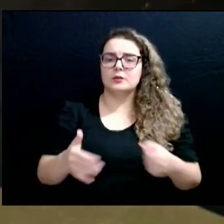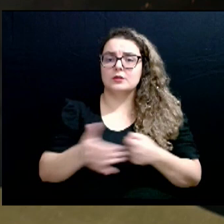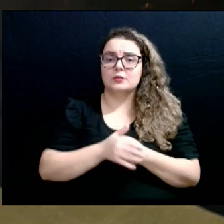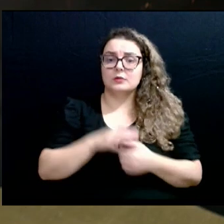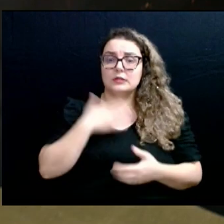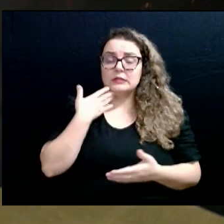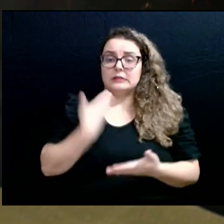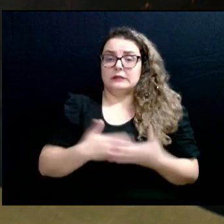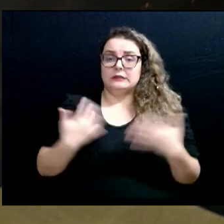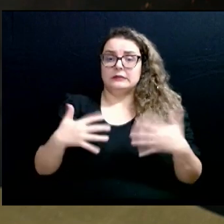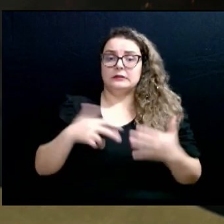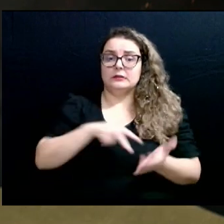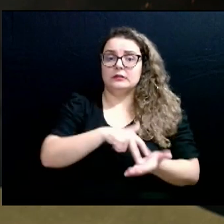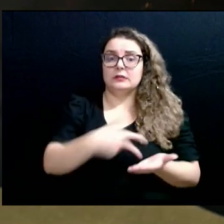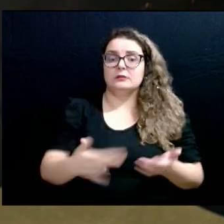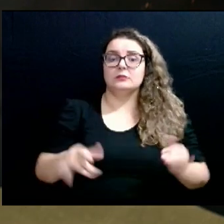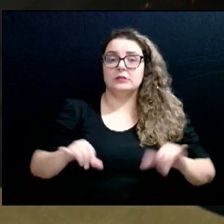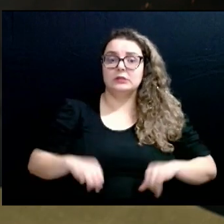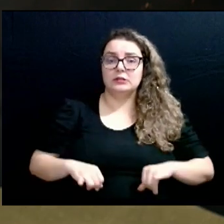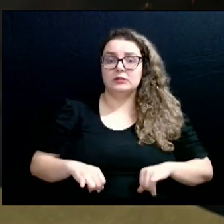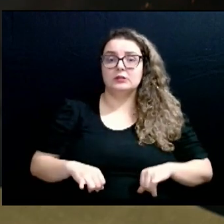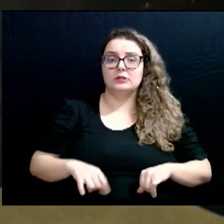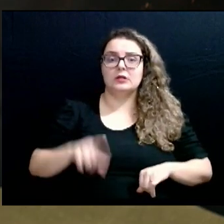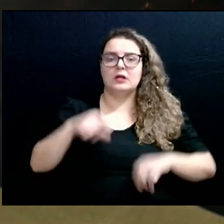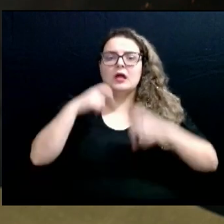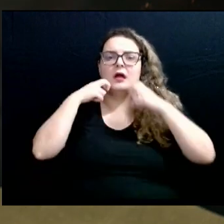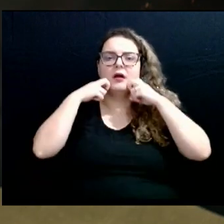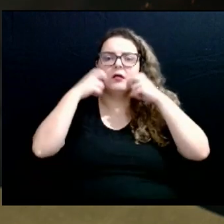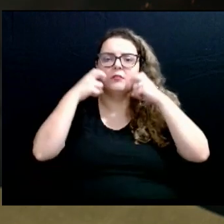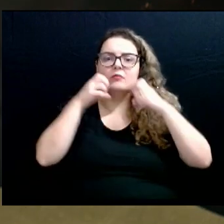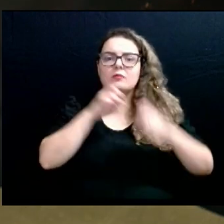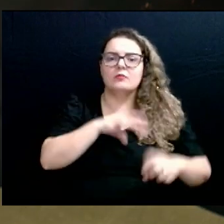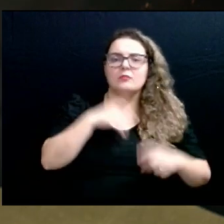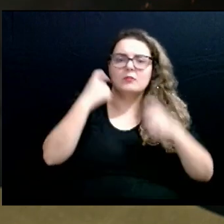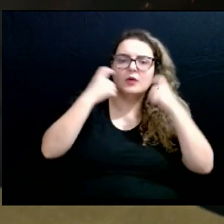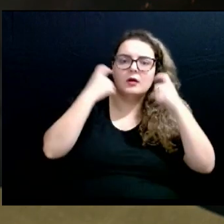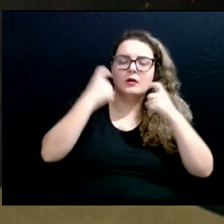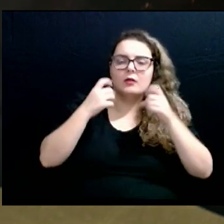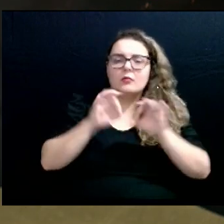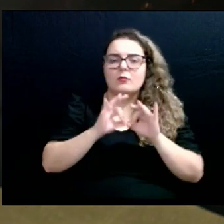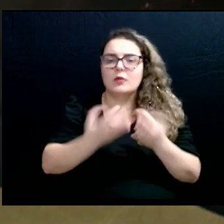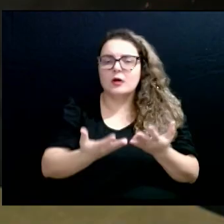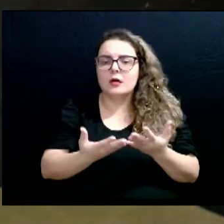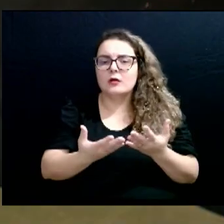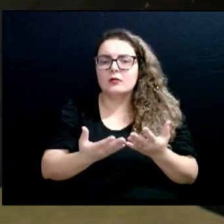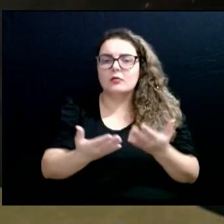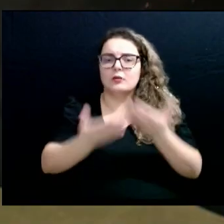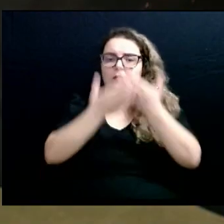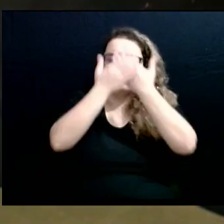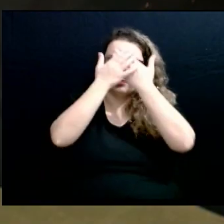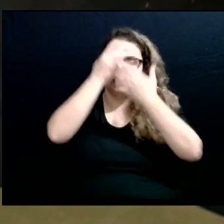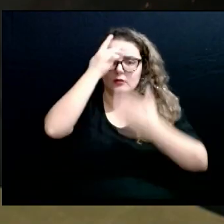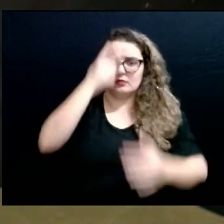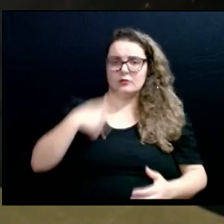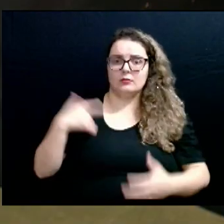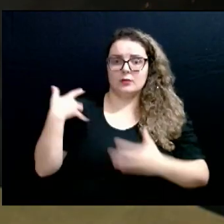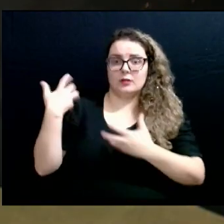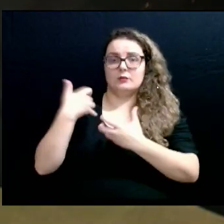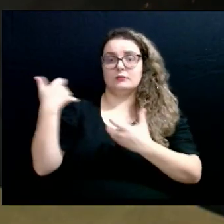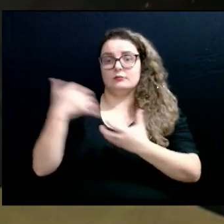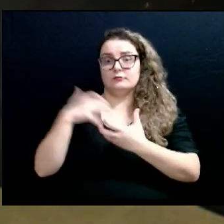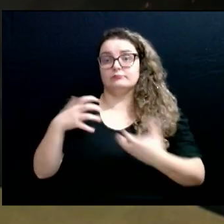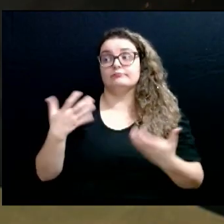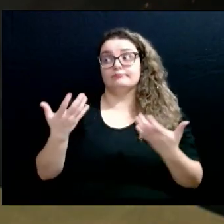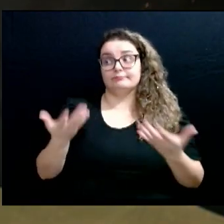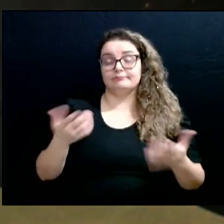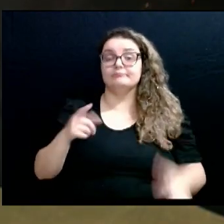que sofrem? É vergonha, medo de preocupar a família ou negação do próprio envelhecimento?